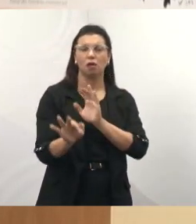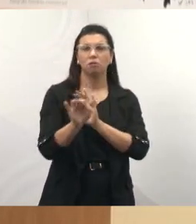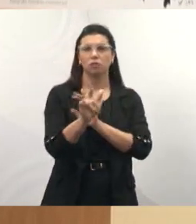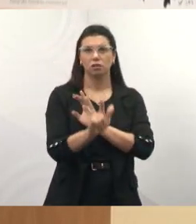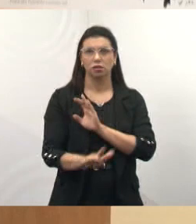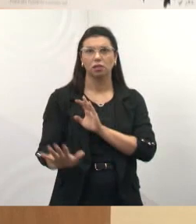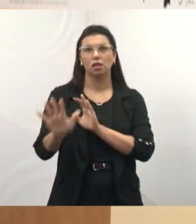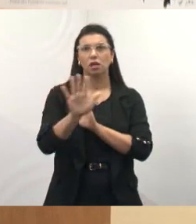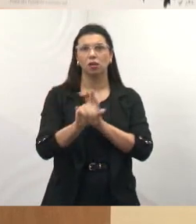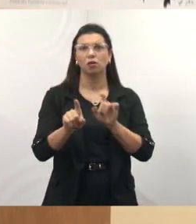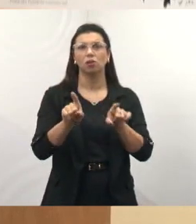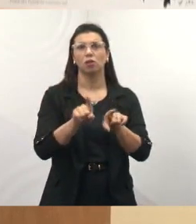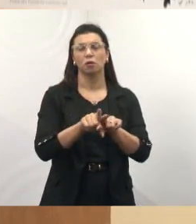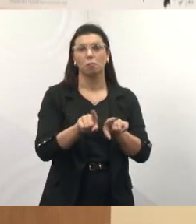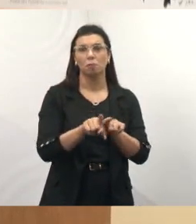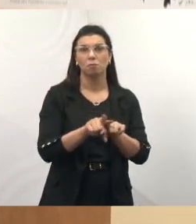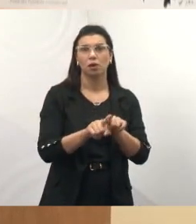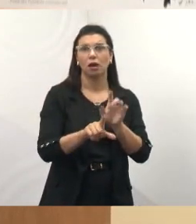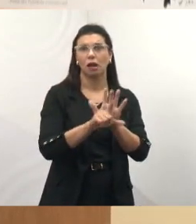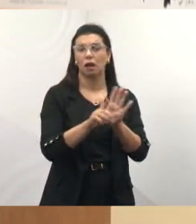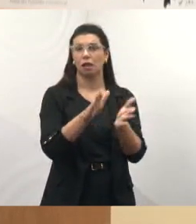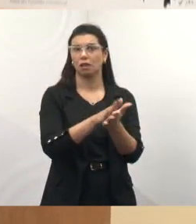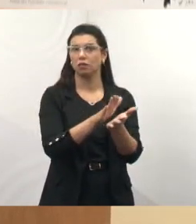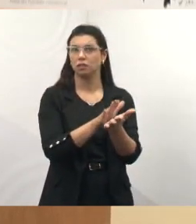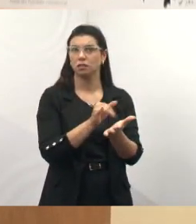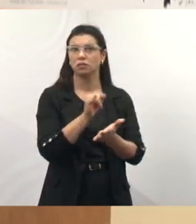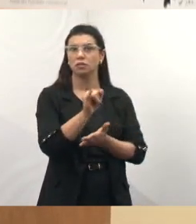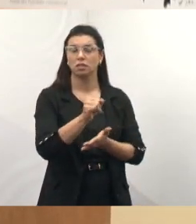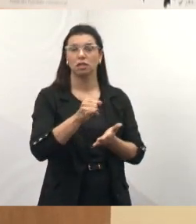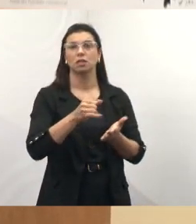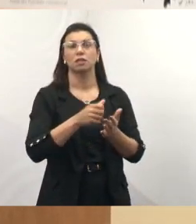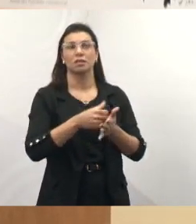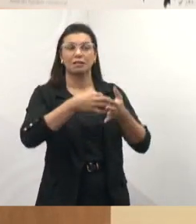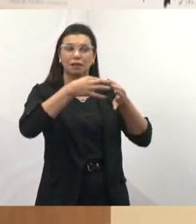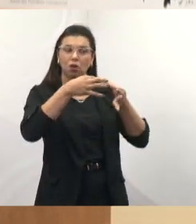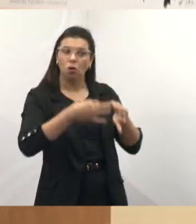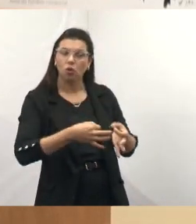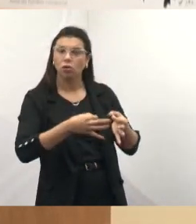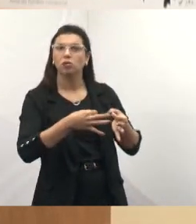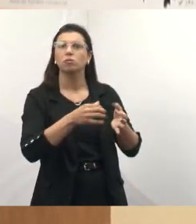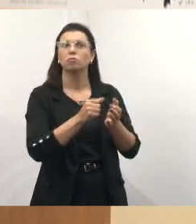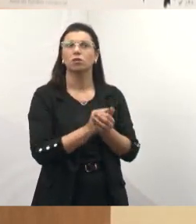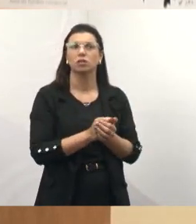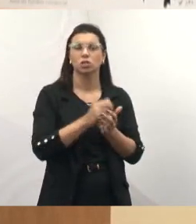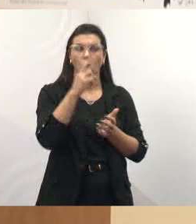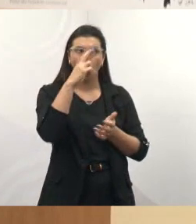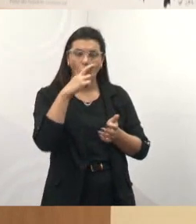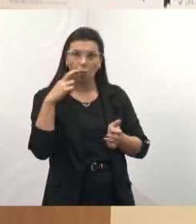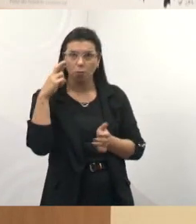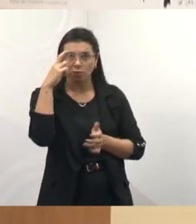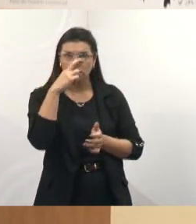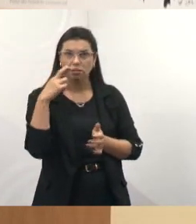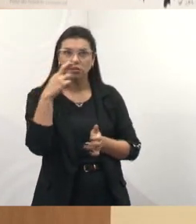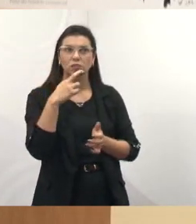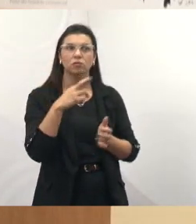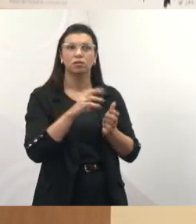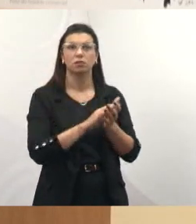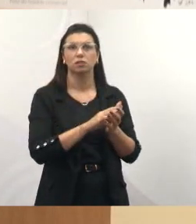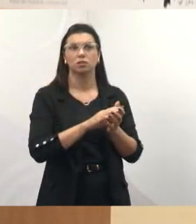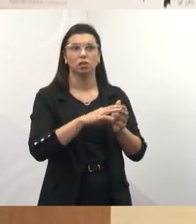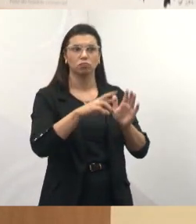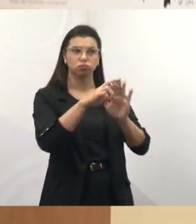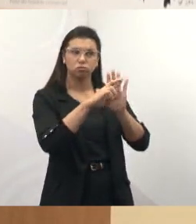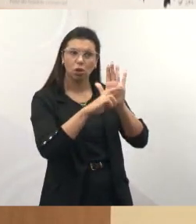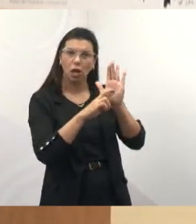leis municipais foram corretamente observadas durante o exercício que eles analisam. E se foram corretamente